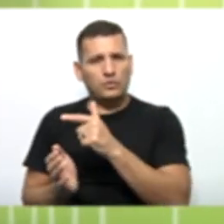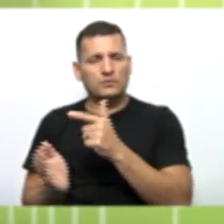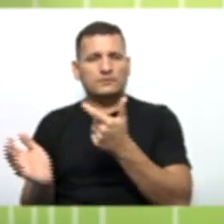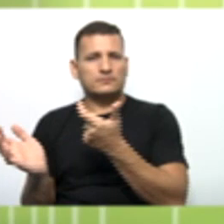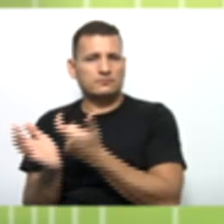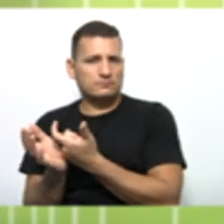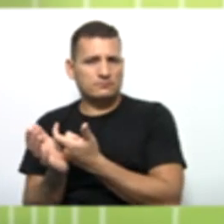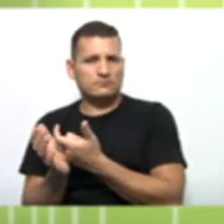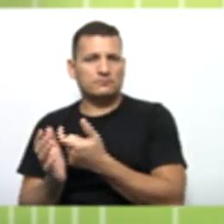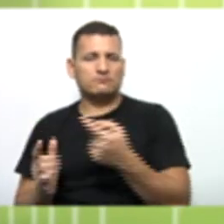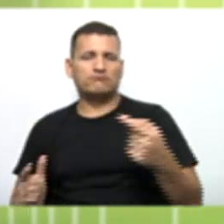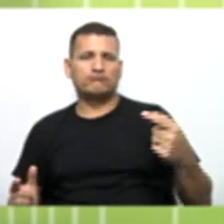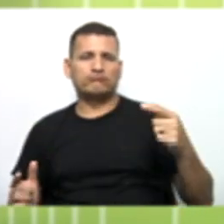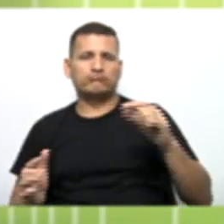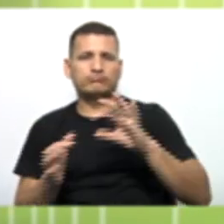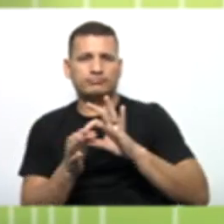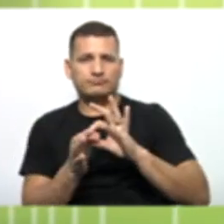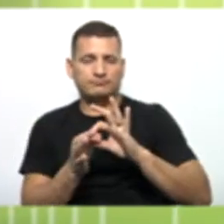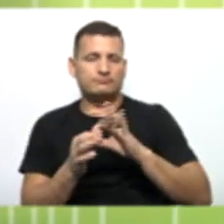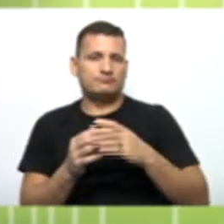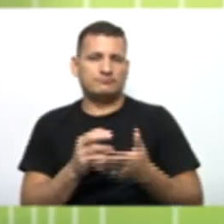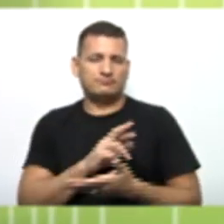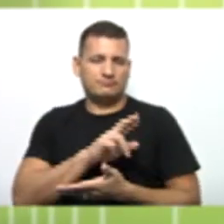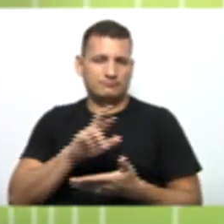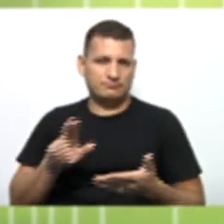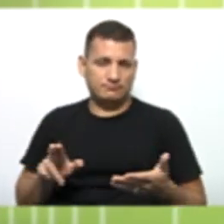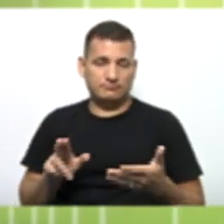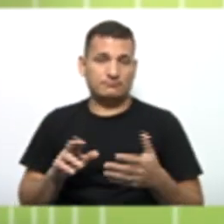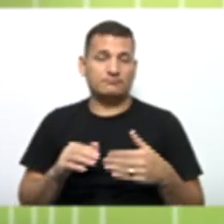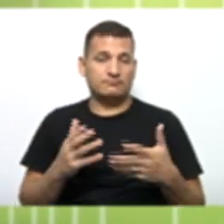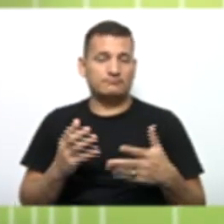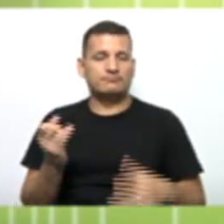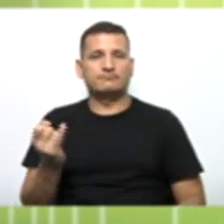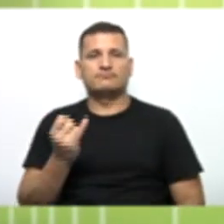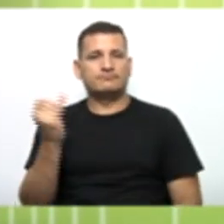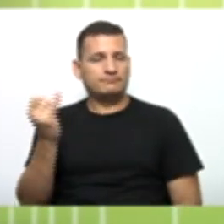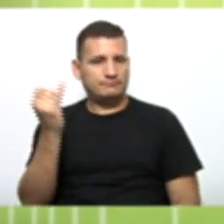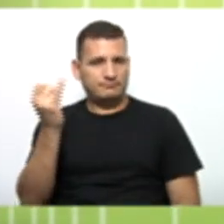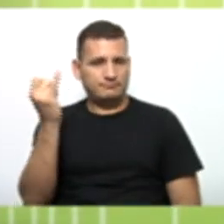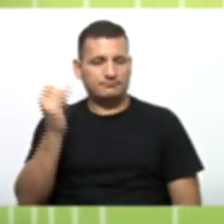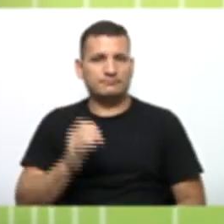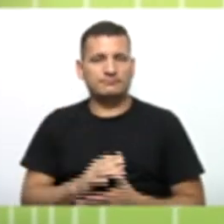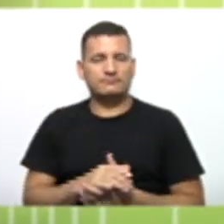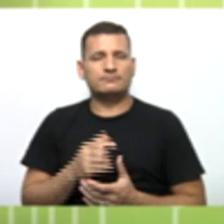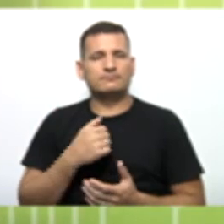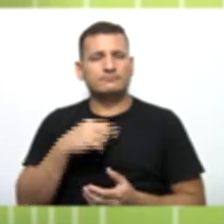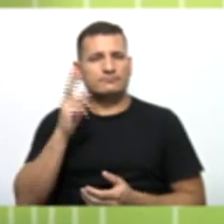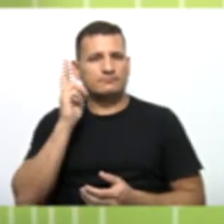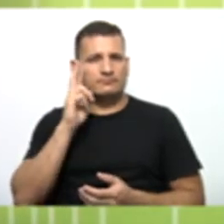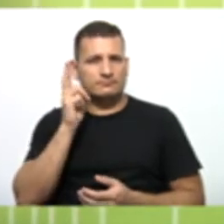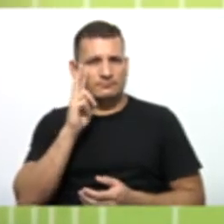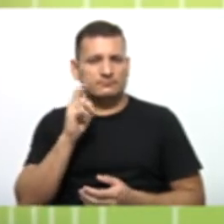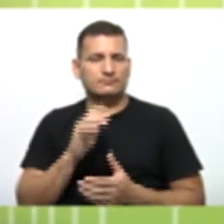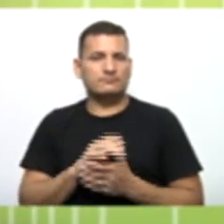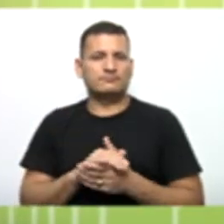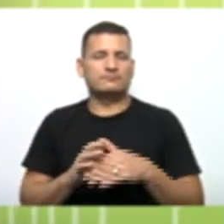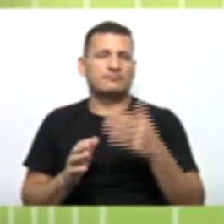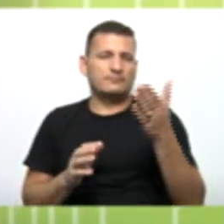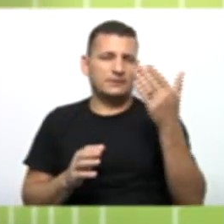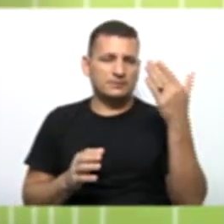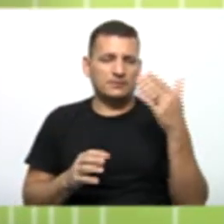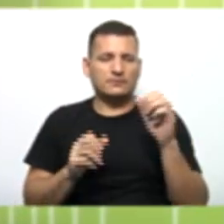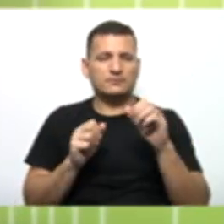utilizar, enfim. Pessoal, é indispensável. Lembro desde o primeiro dia de aula que a gente passou, gente, ó,